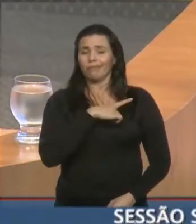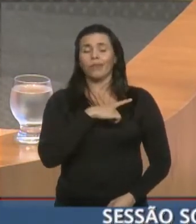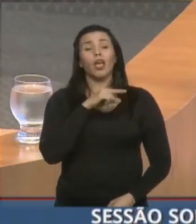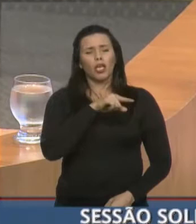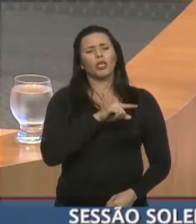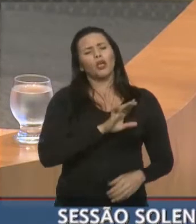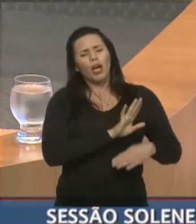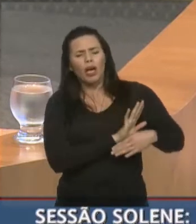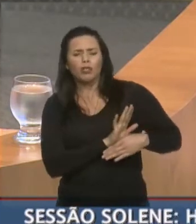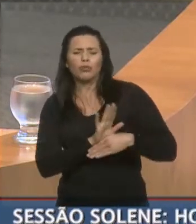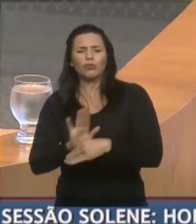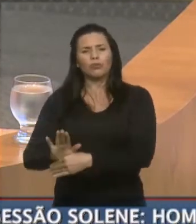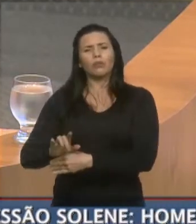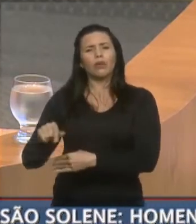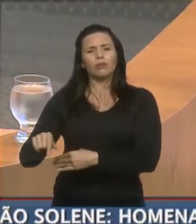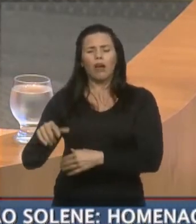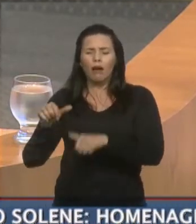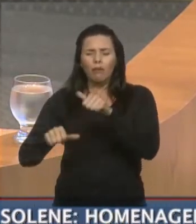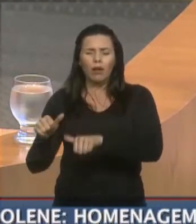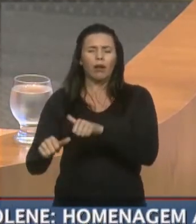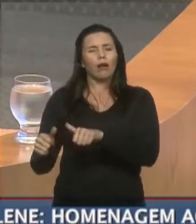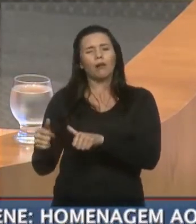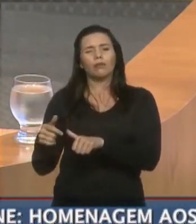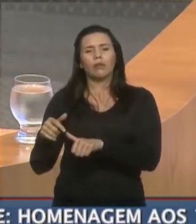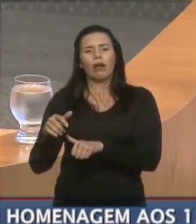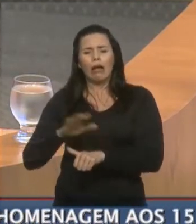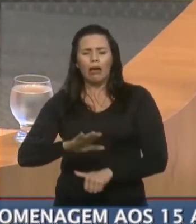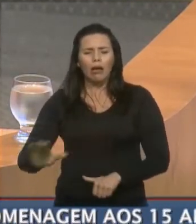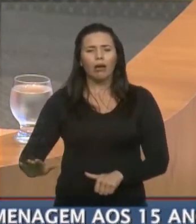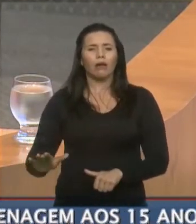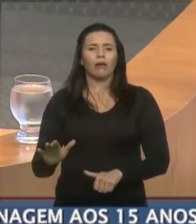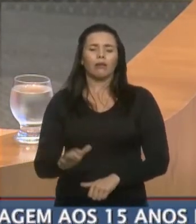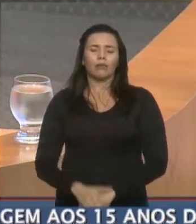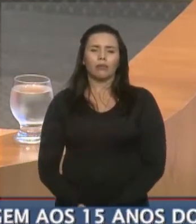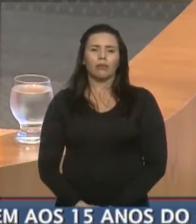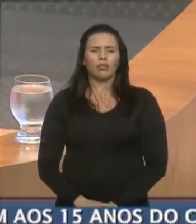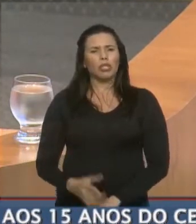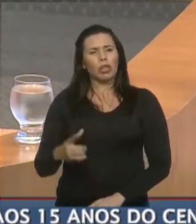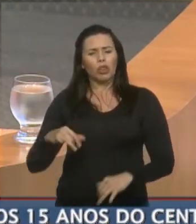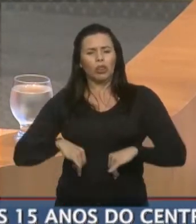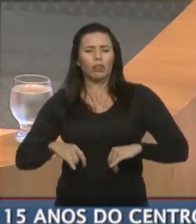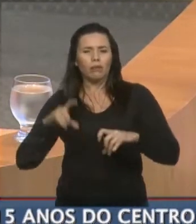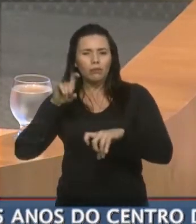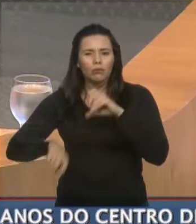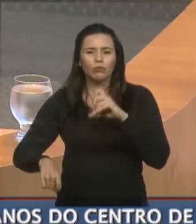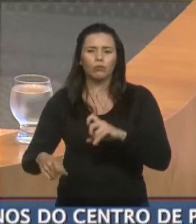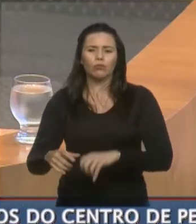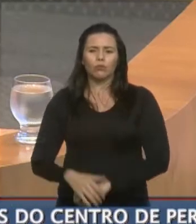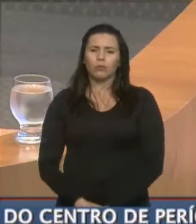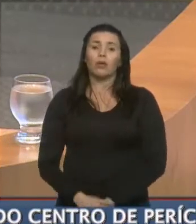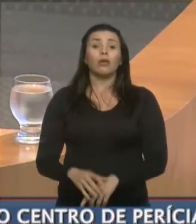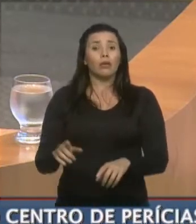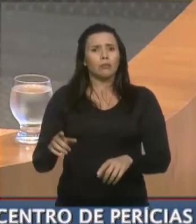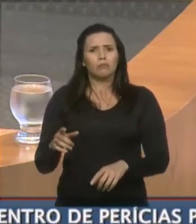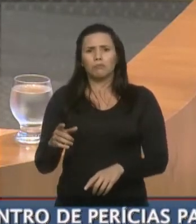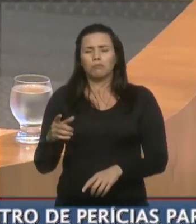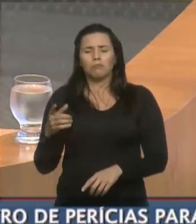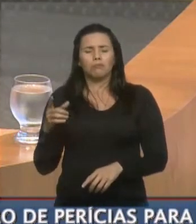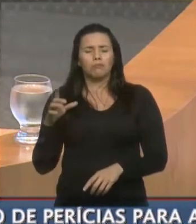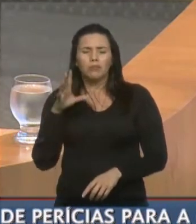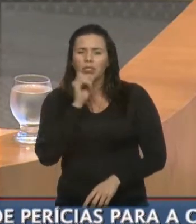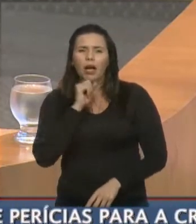de violência em situação de flagrante delito, em horários especiais, como nos turnos noturnos e finais de